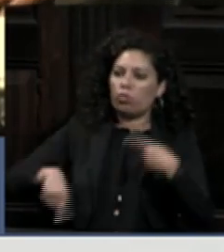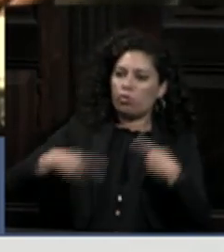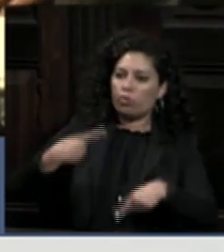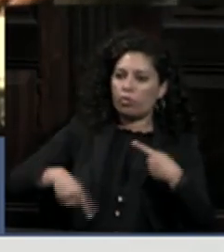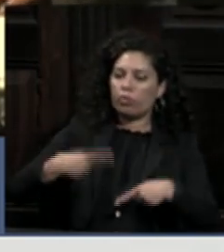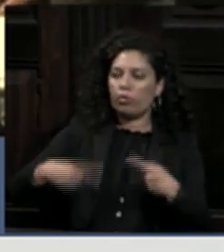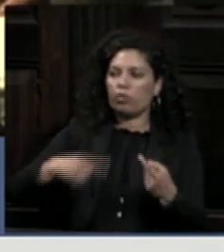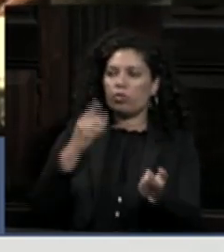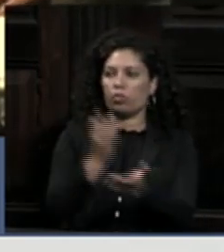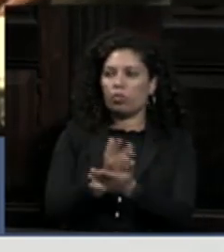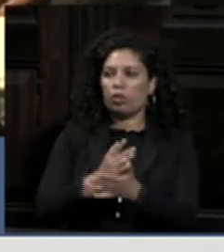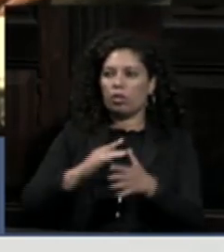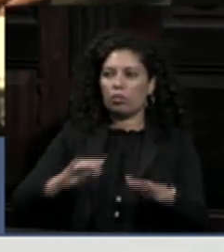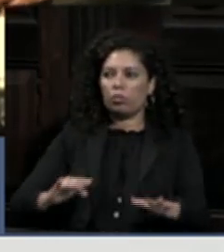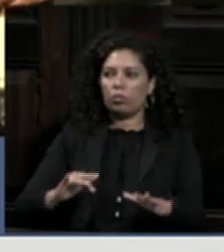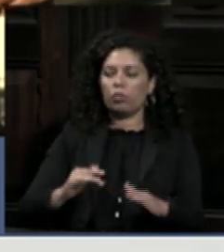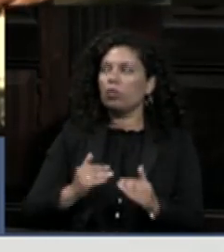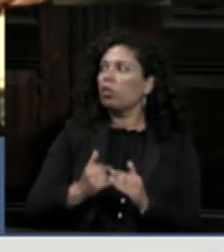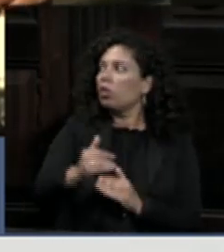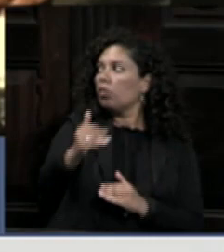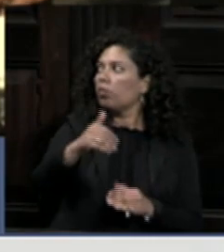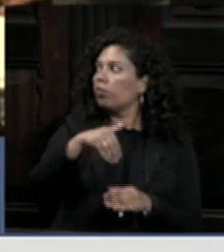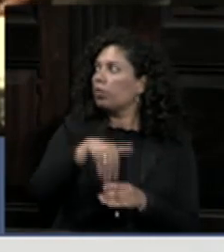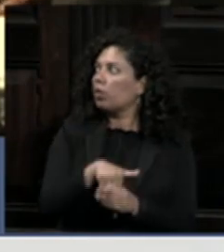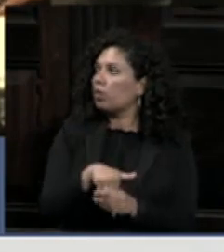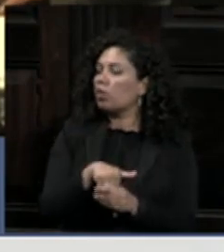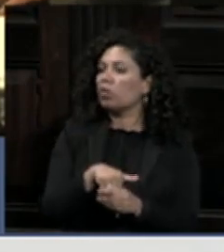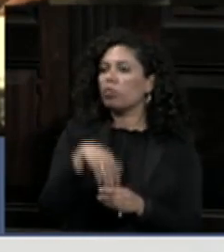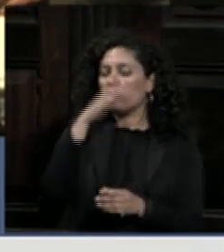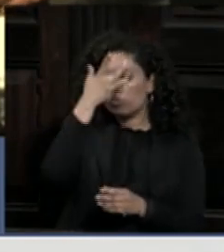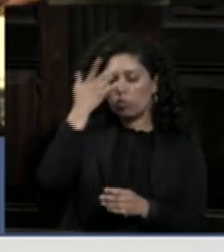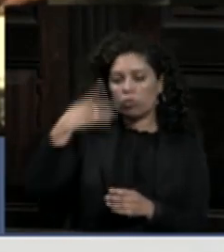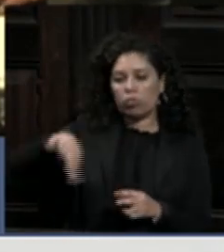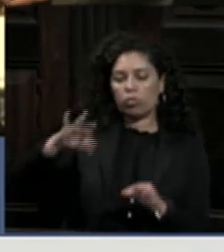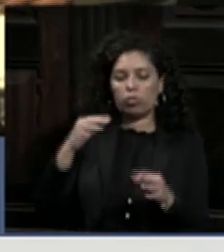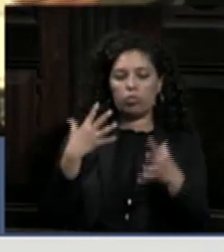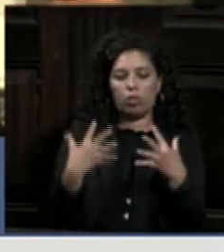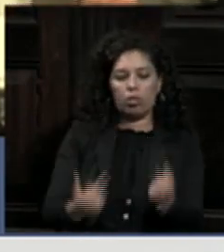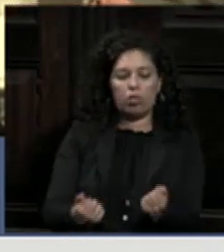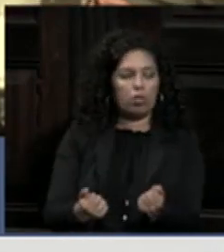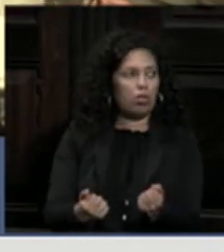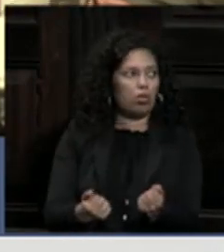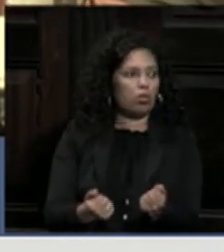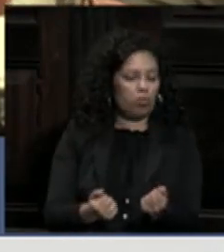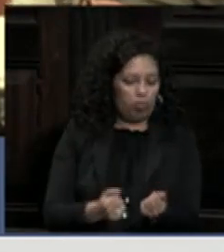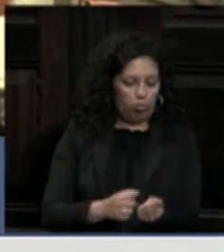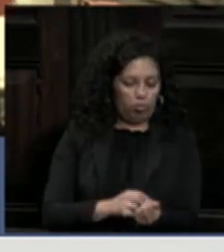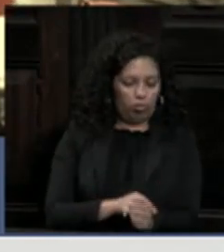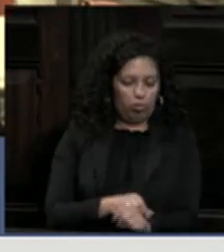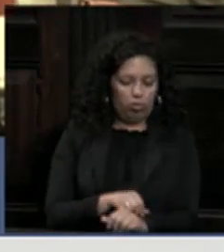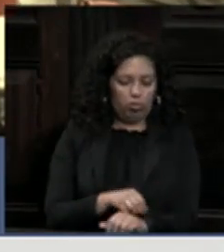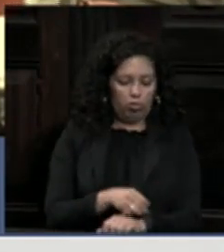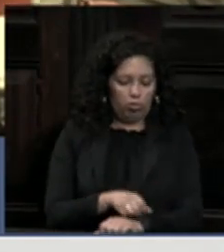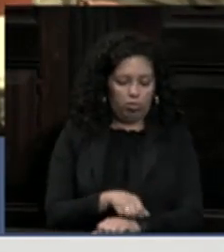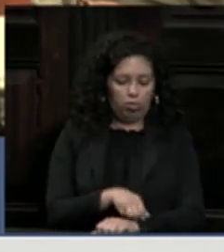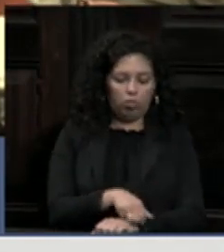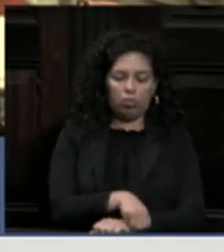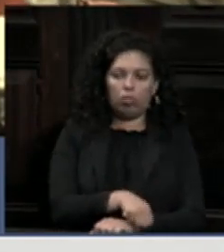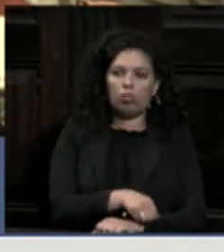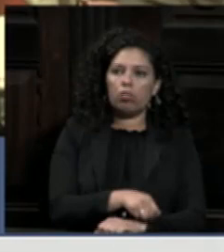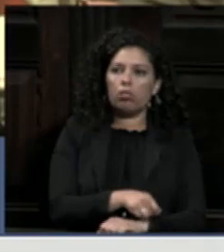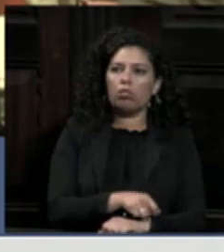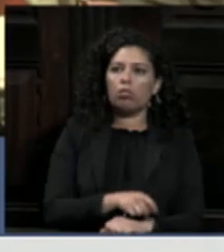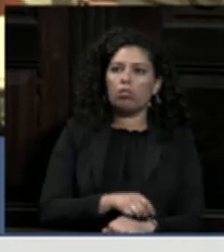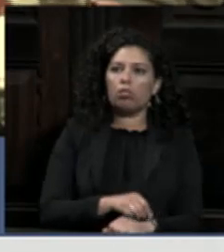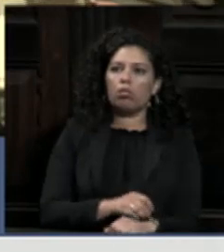mas ninguém quer discutir se a discussão e votação se acha que a própria aliança como estão aprovado em 1º retorno